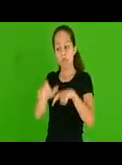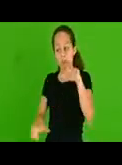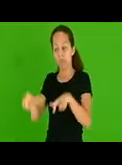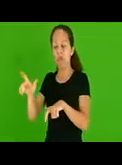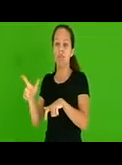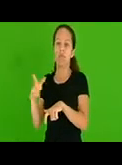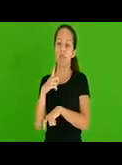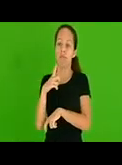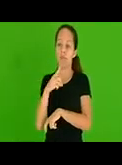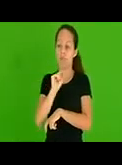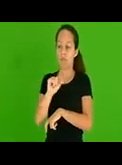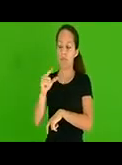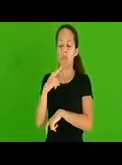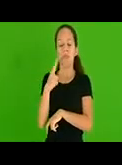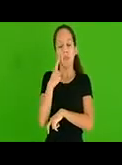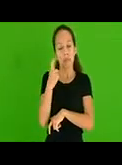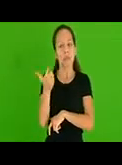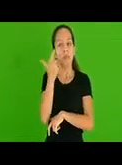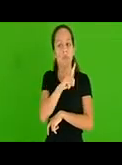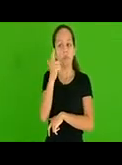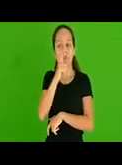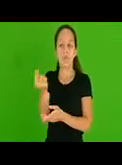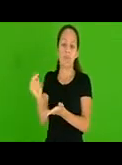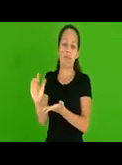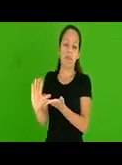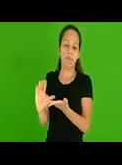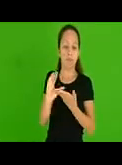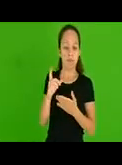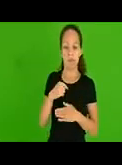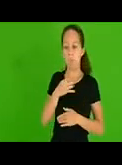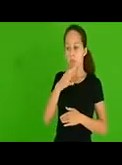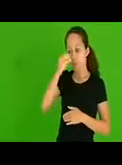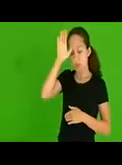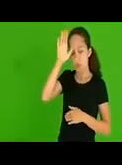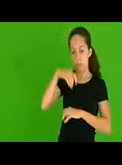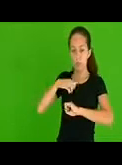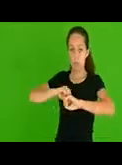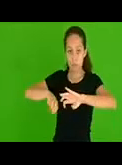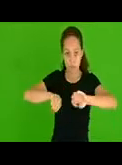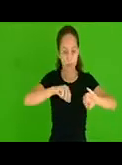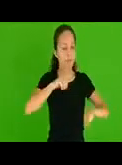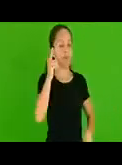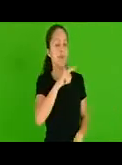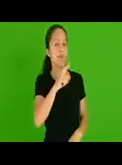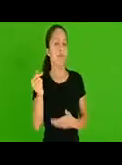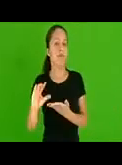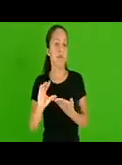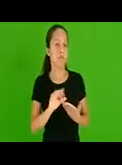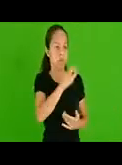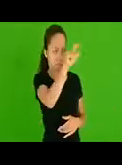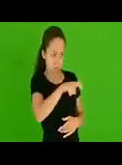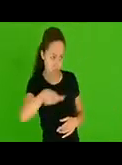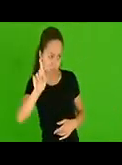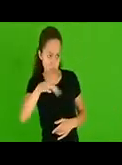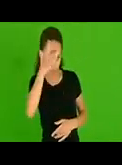né, daqueles que lucram com todo o conhecimento produzido socialmente, que não são os trabalhadores, né?